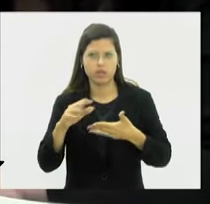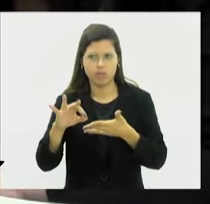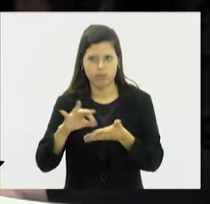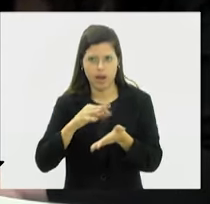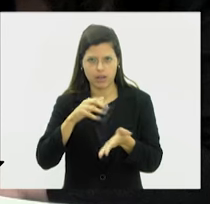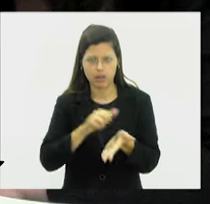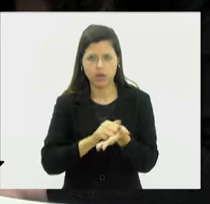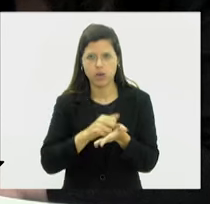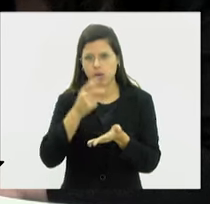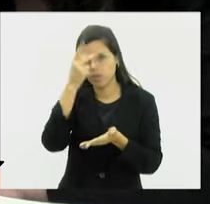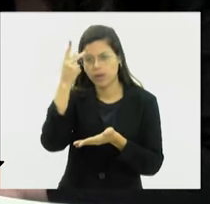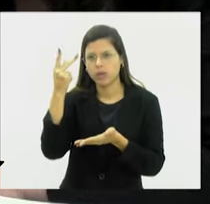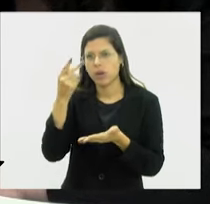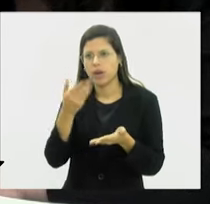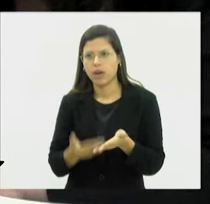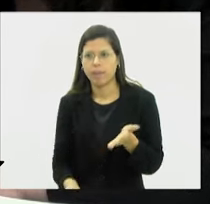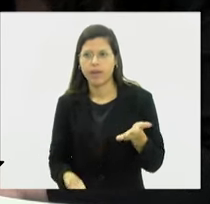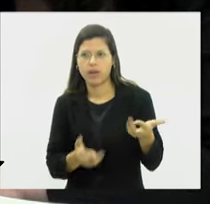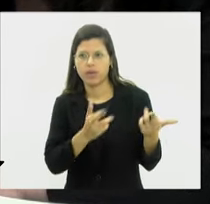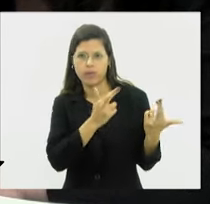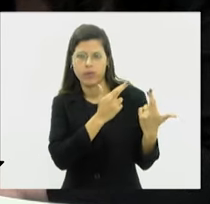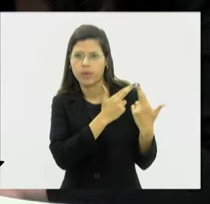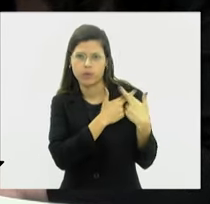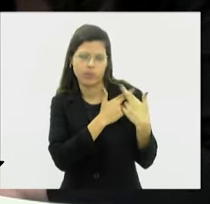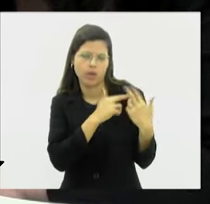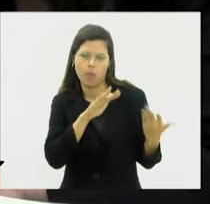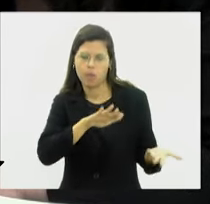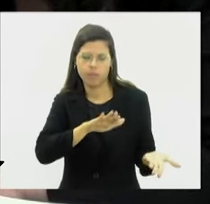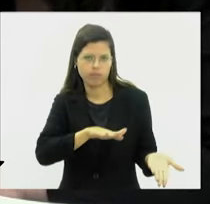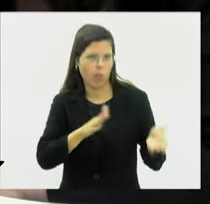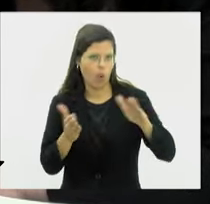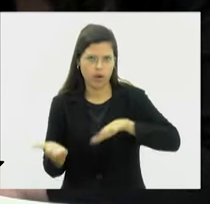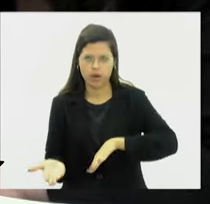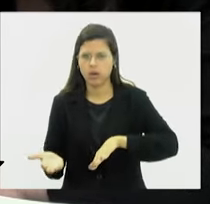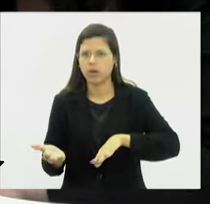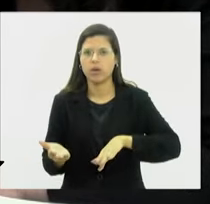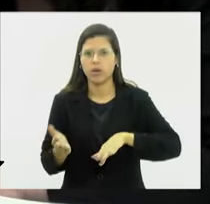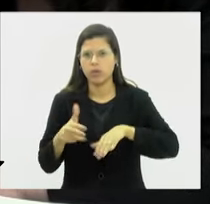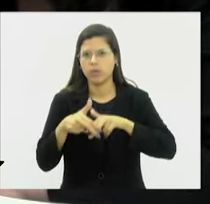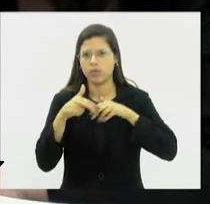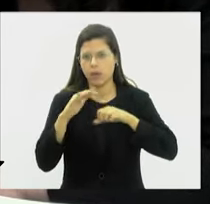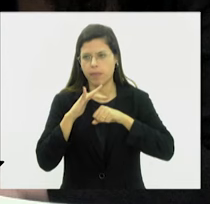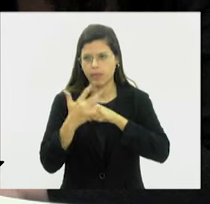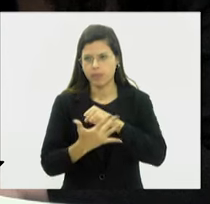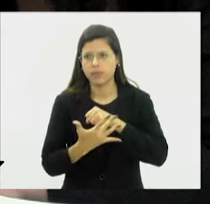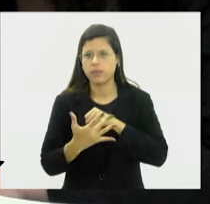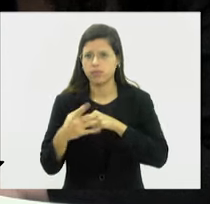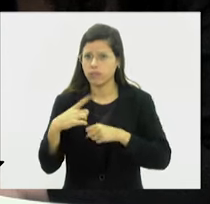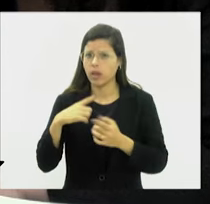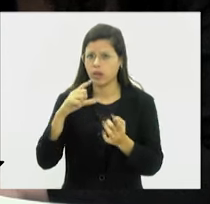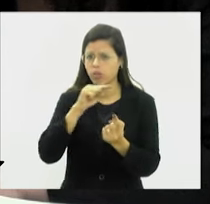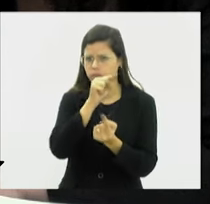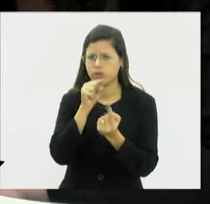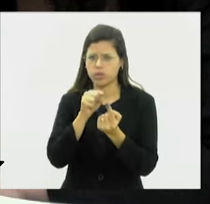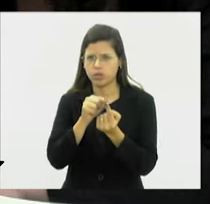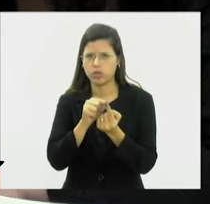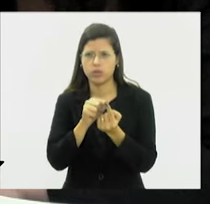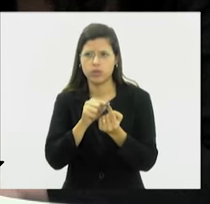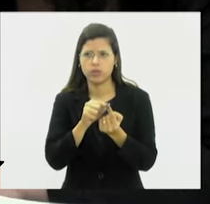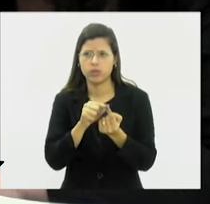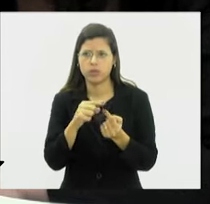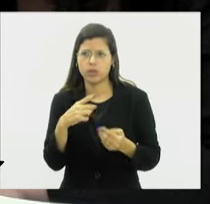aqueles que perderam responsável em virtude da pandemia da Covid-19. Então, ele tem essa pretensão, porque